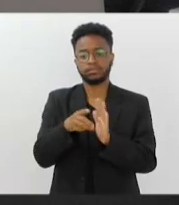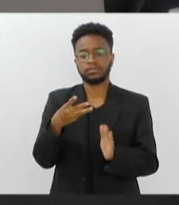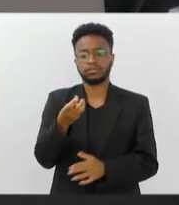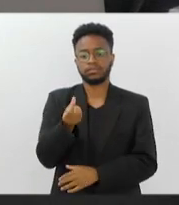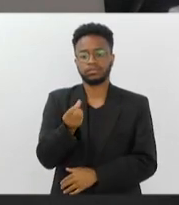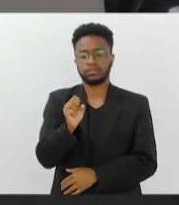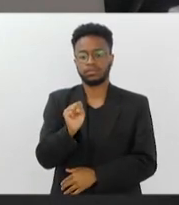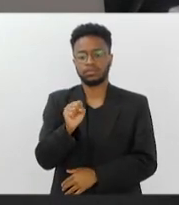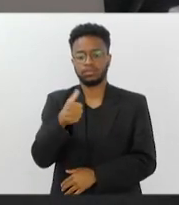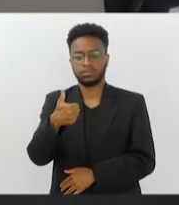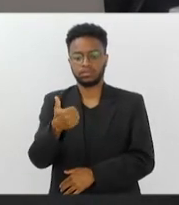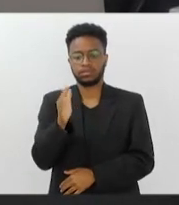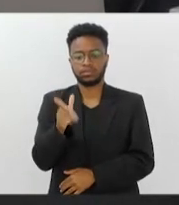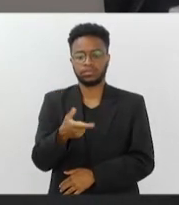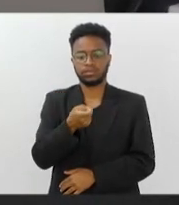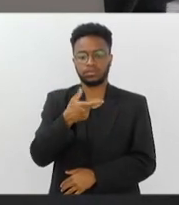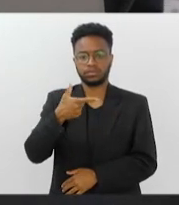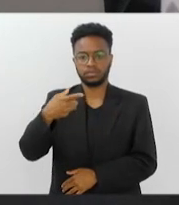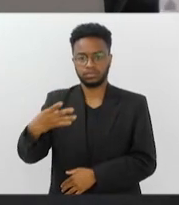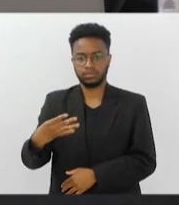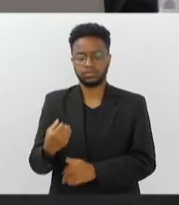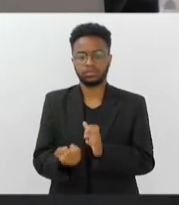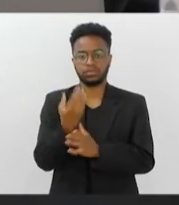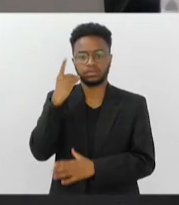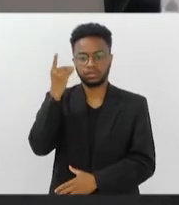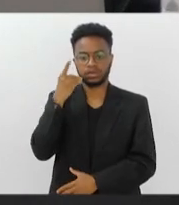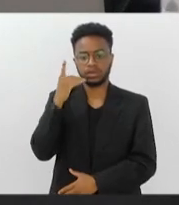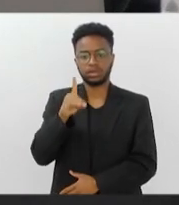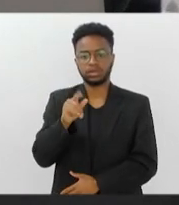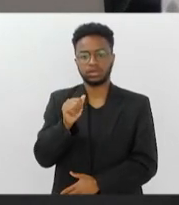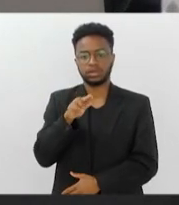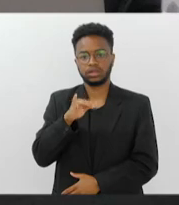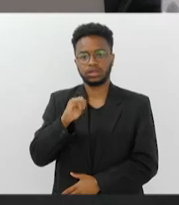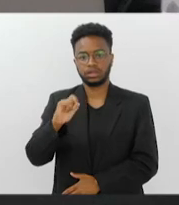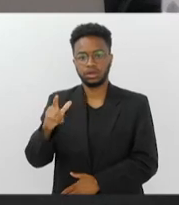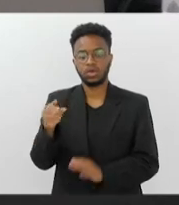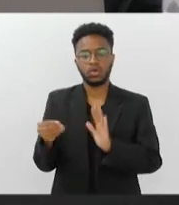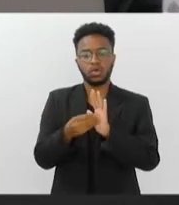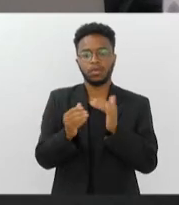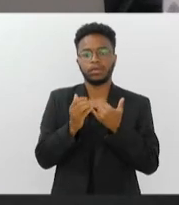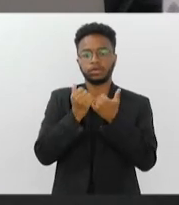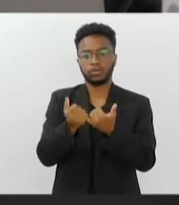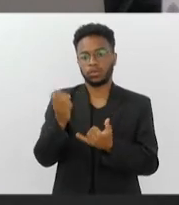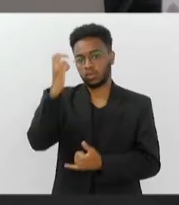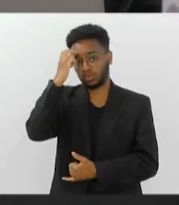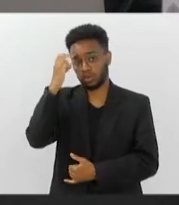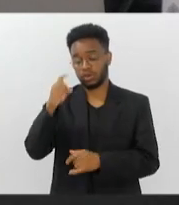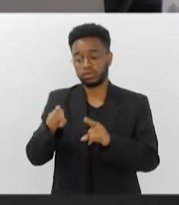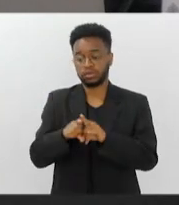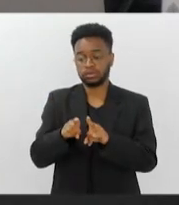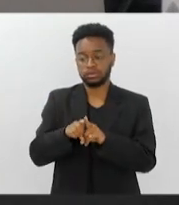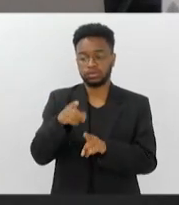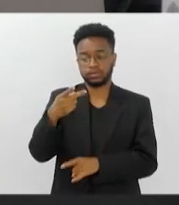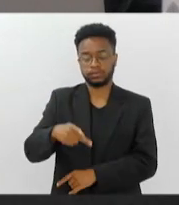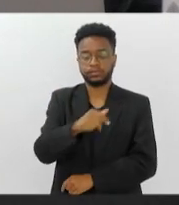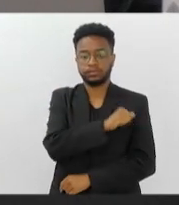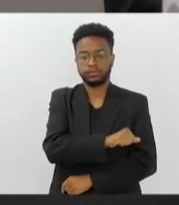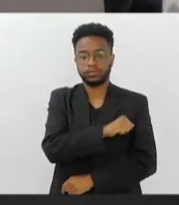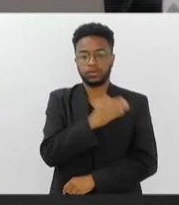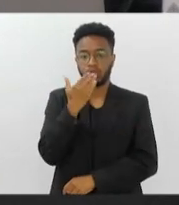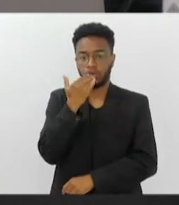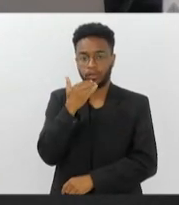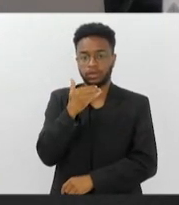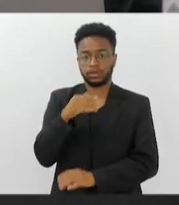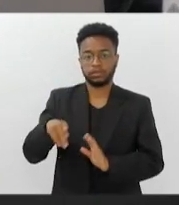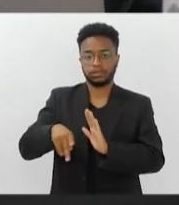de 24, de autoria do deputado Daniel Libreron, que declara como patrimônio cultural e material do Estado do Rio de Janeiro a comida de